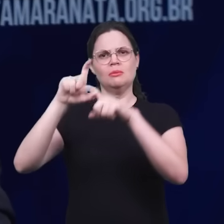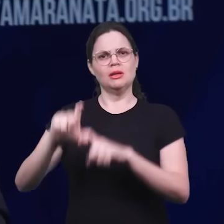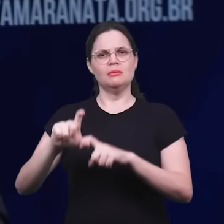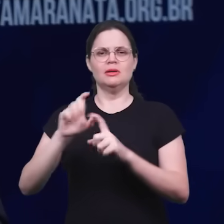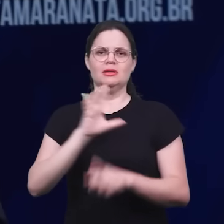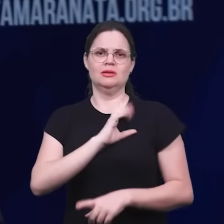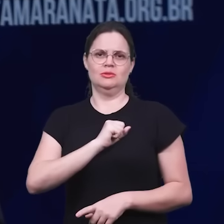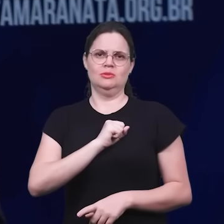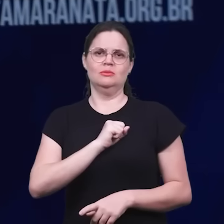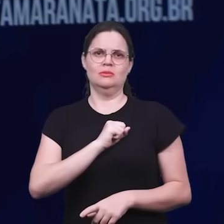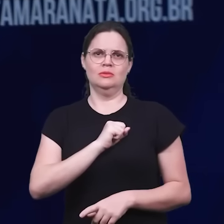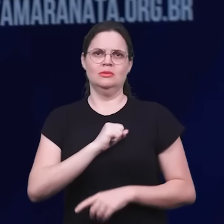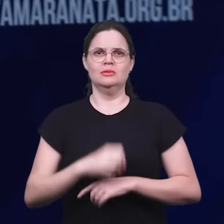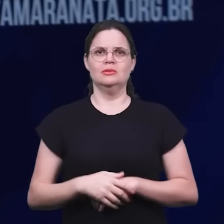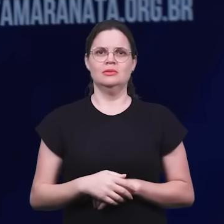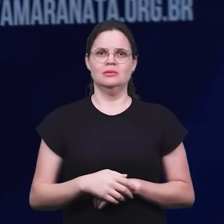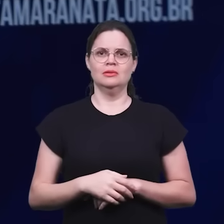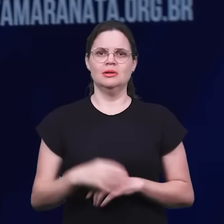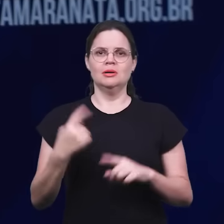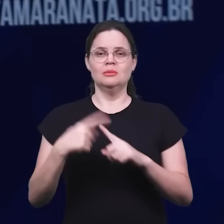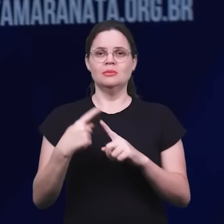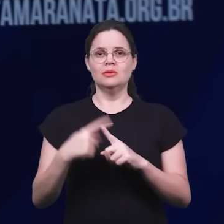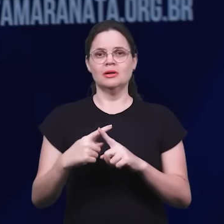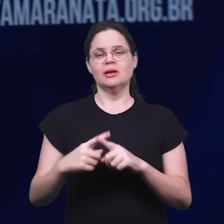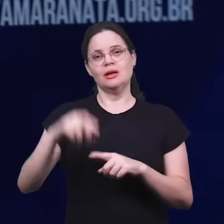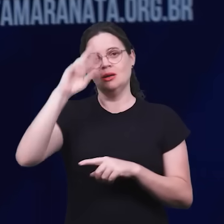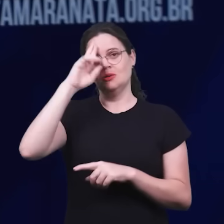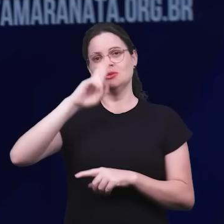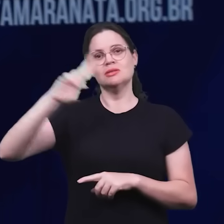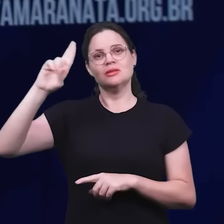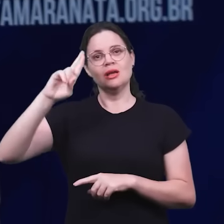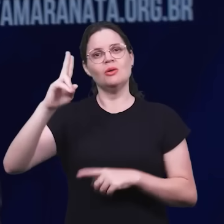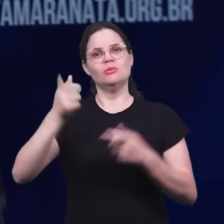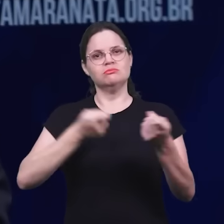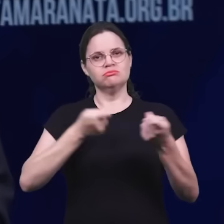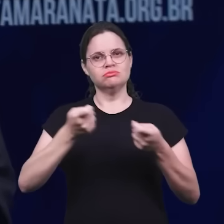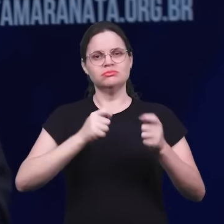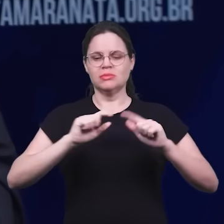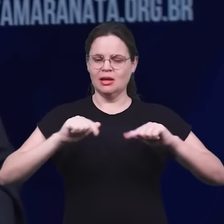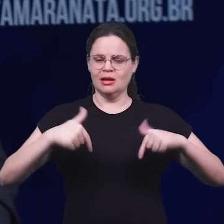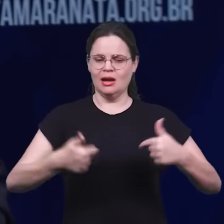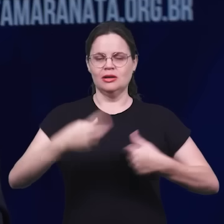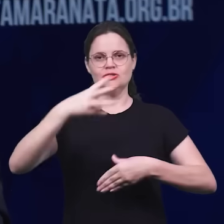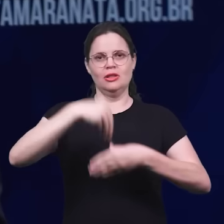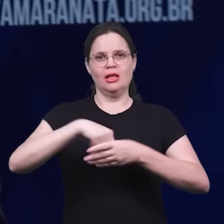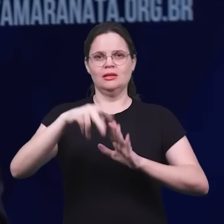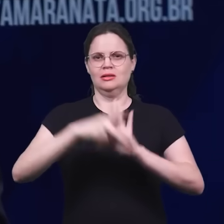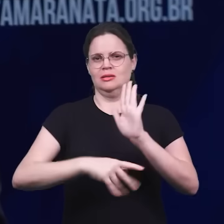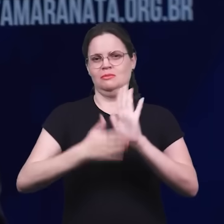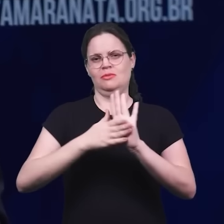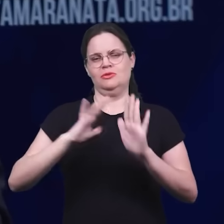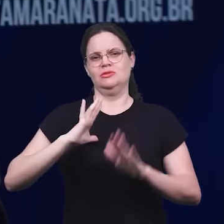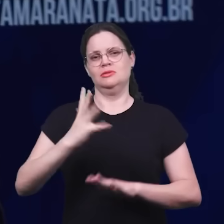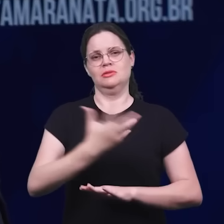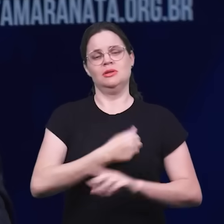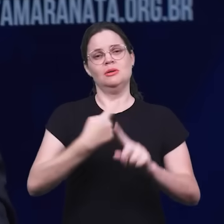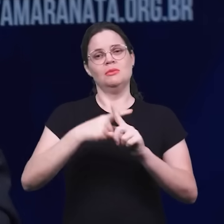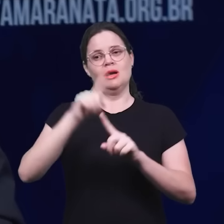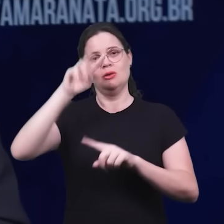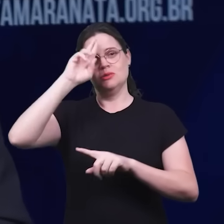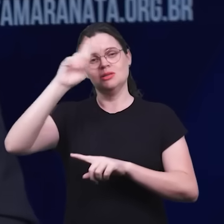é um louvor que o Senhor realiza a tua obra, Ele que conduz, Ele que leva o homem a viver essa nova forma de